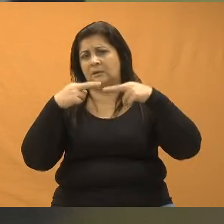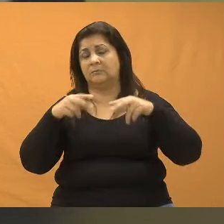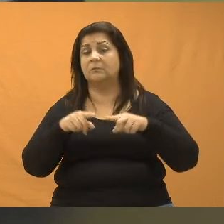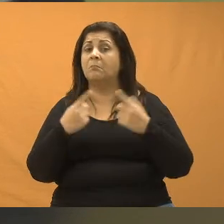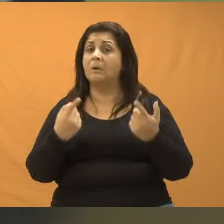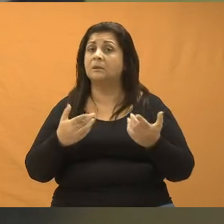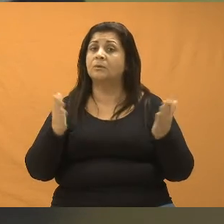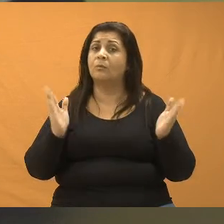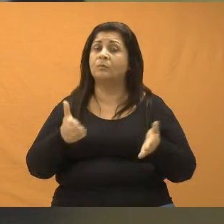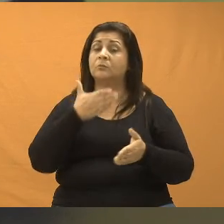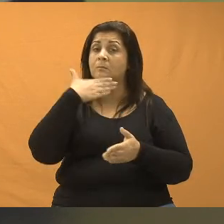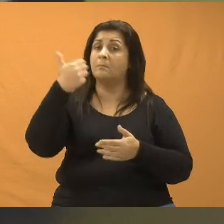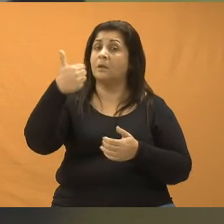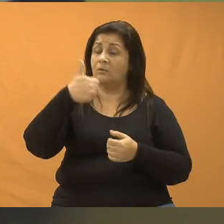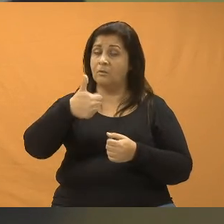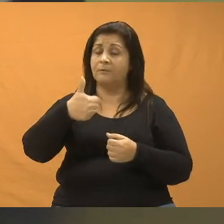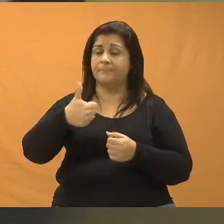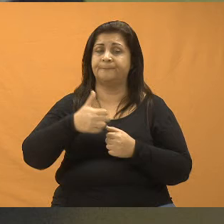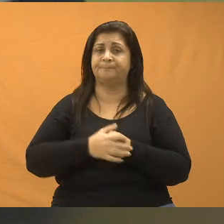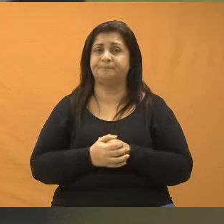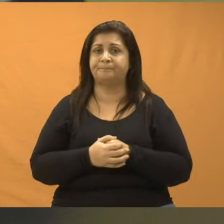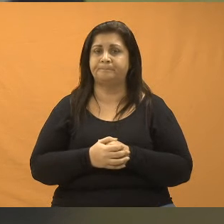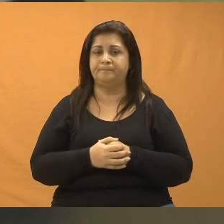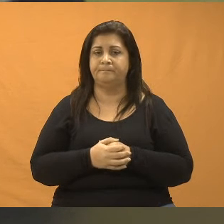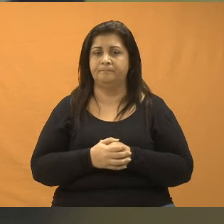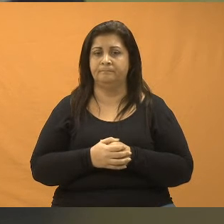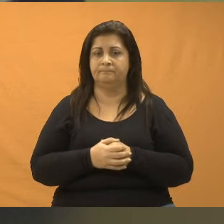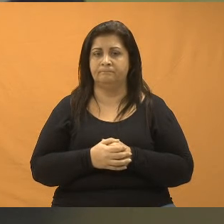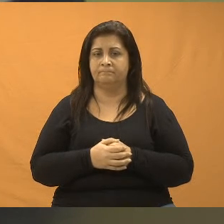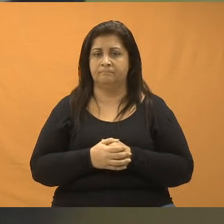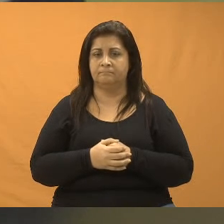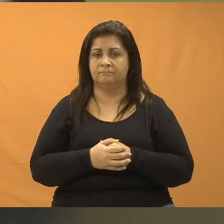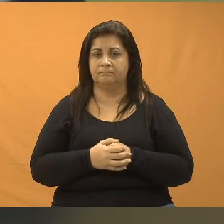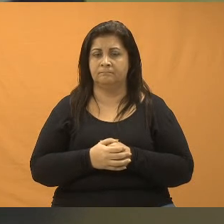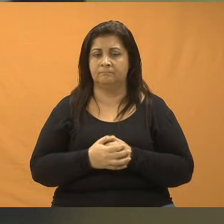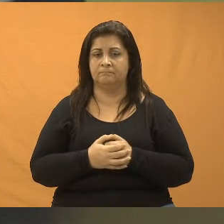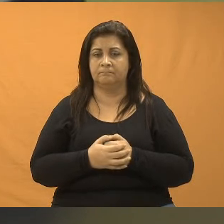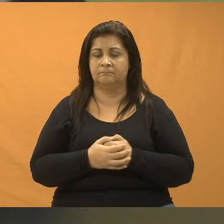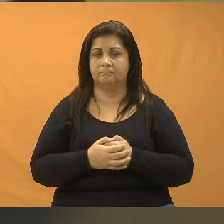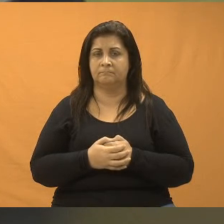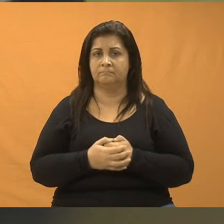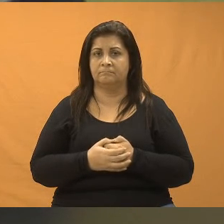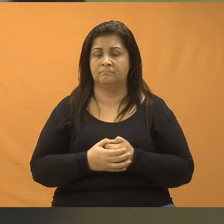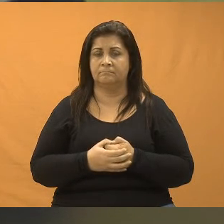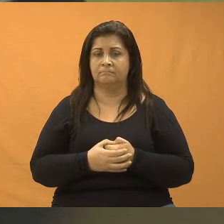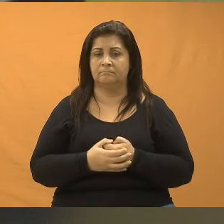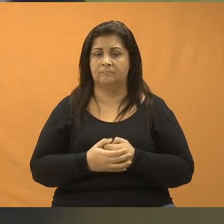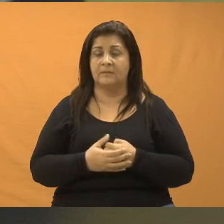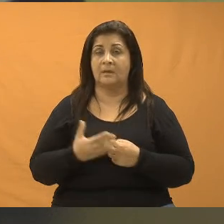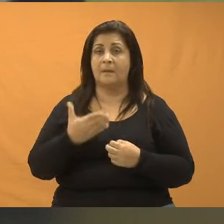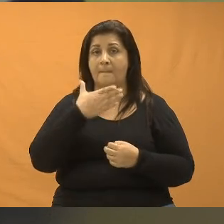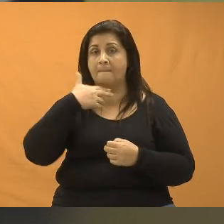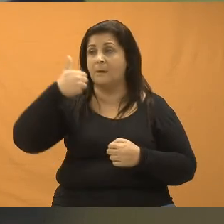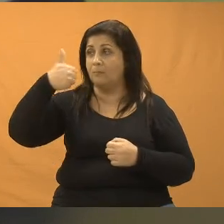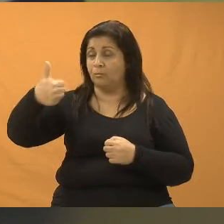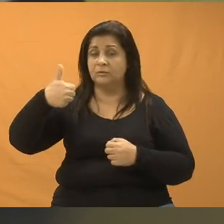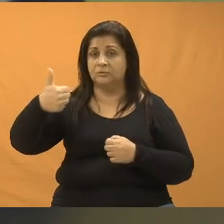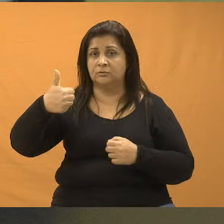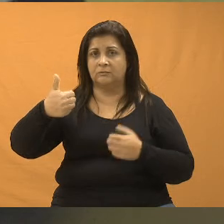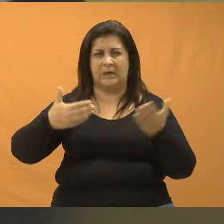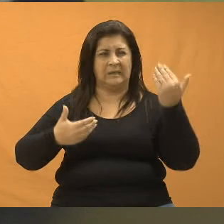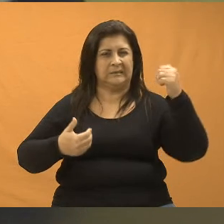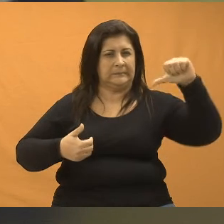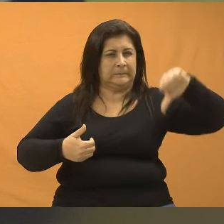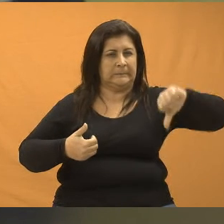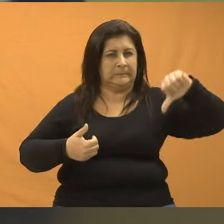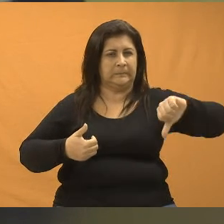elogios à Santa Casa são muito maiores em números e em volume do que as críticas. Hoje a Santa Casa de Jacareí